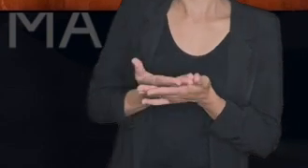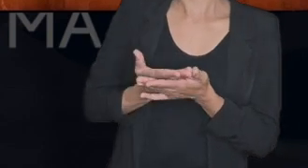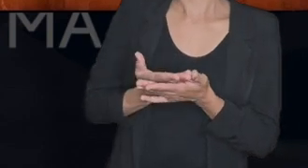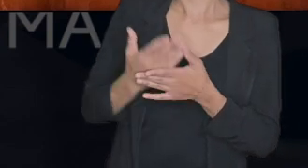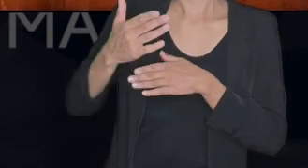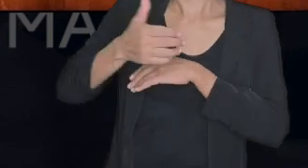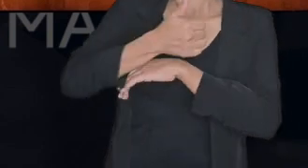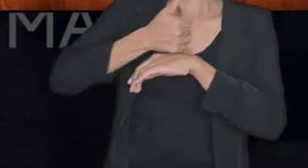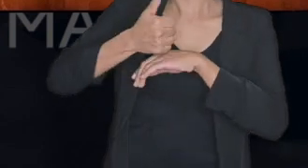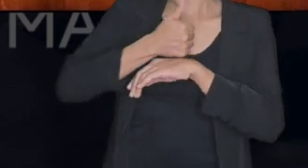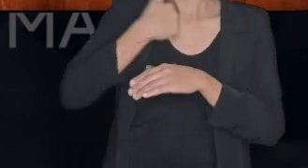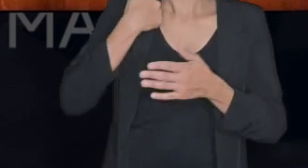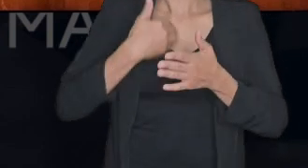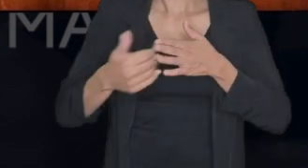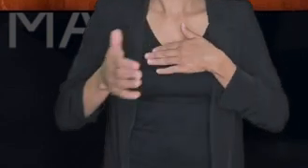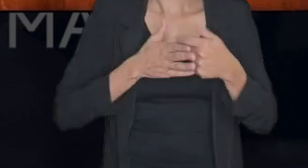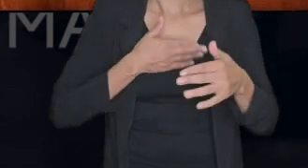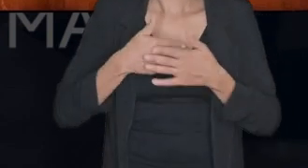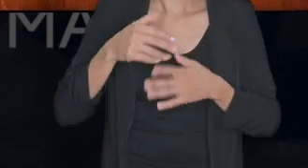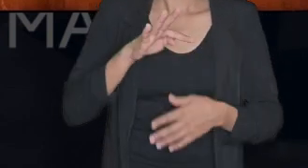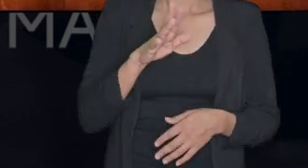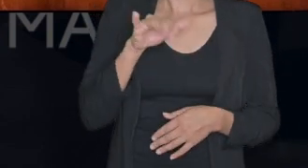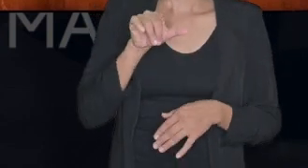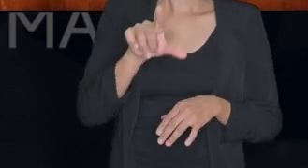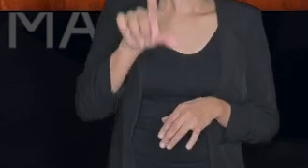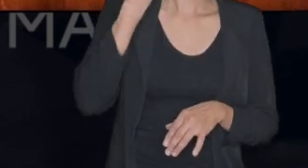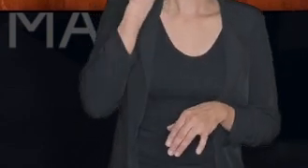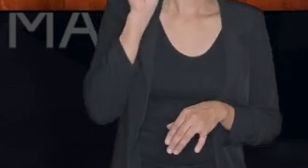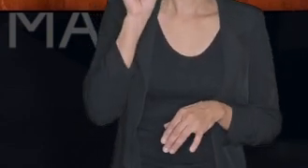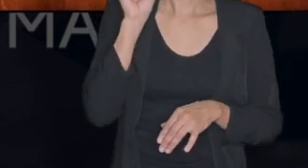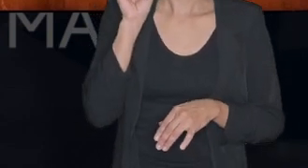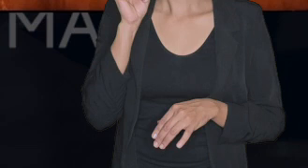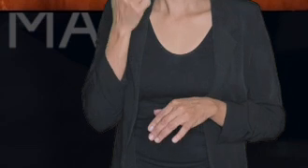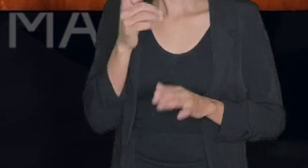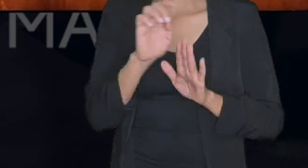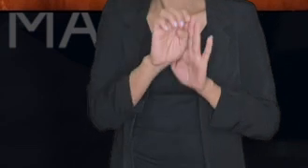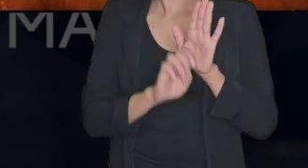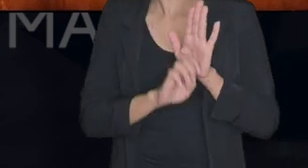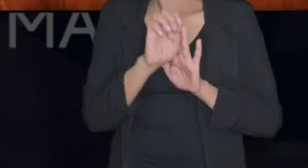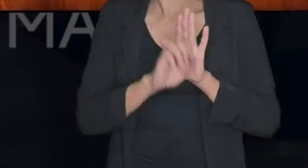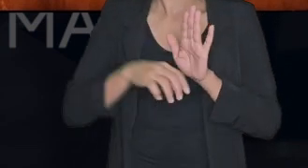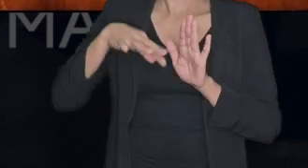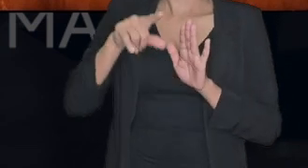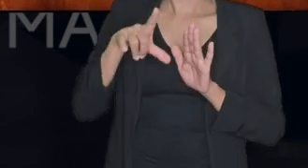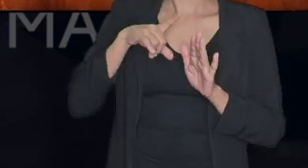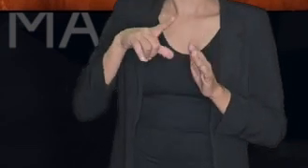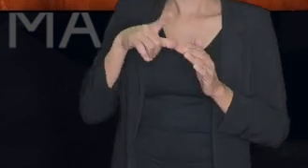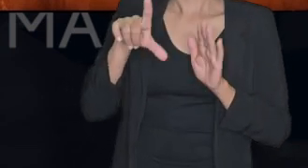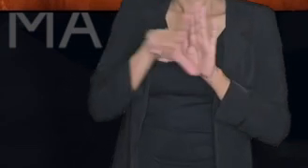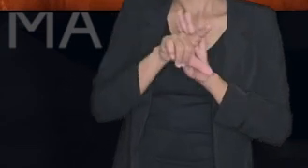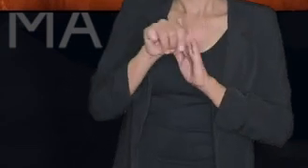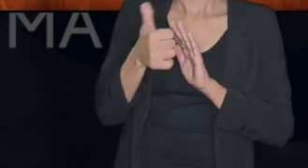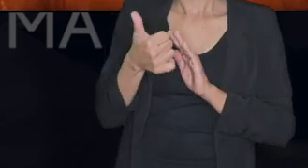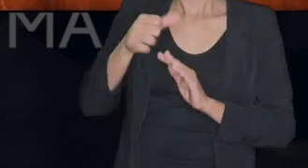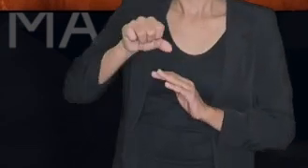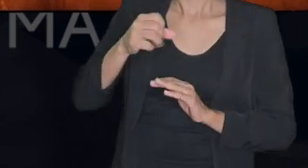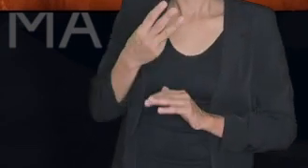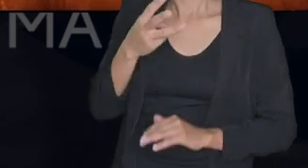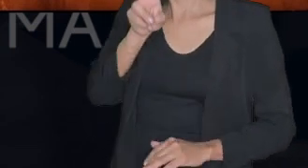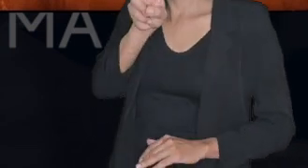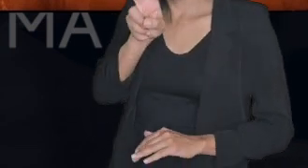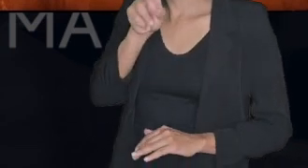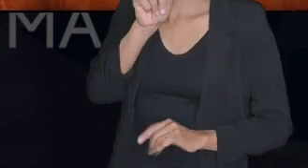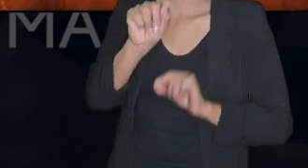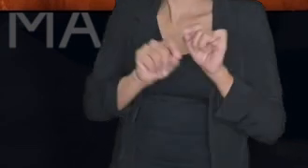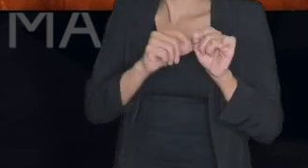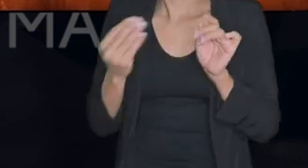qualquer tabelião. No Estatuto de Notários e Registradores, que é a Lei 8935 de 94, por seu artigo 8º, está lá. É livre a escolha